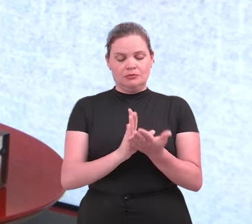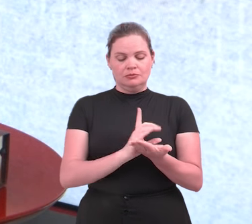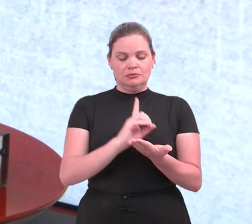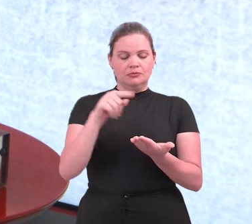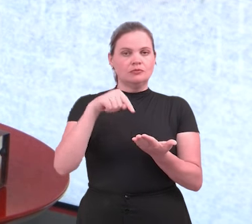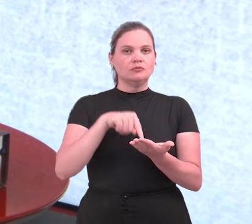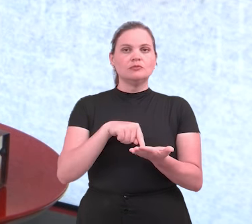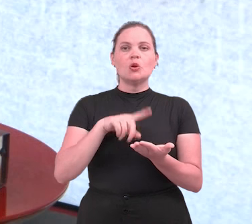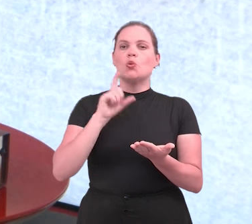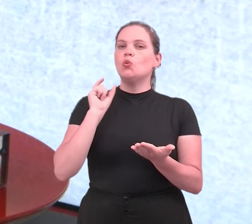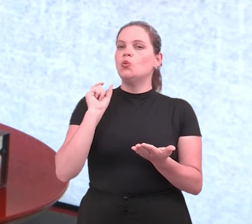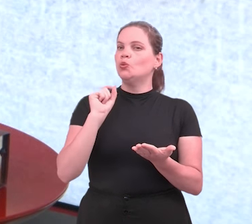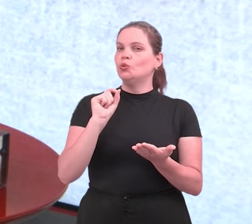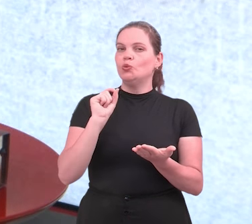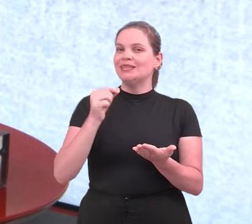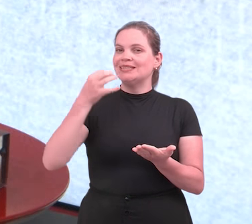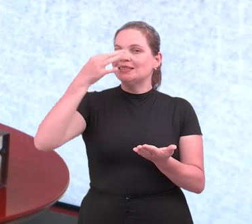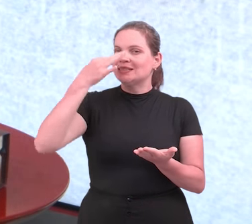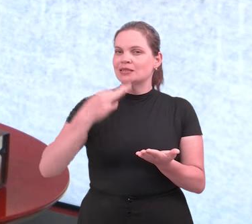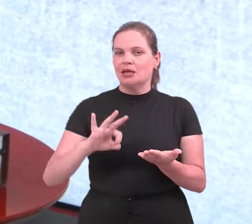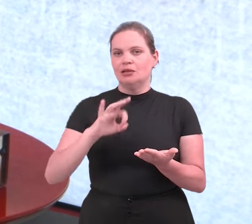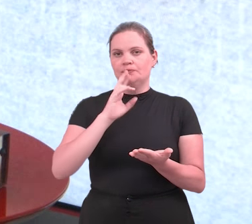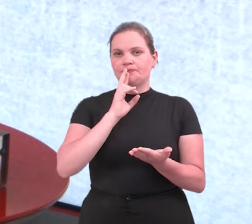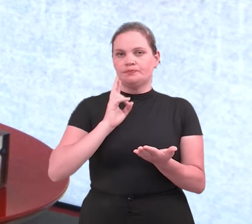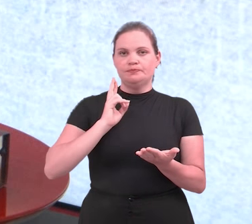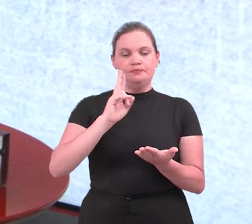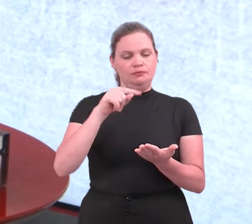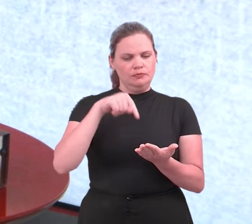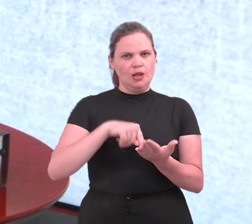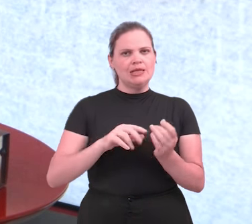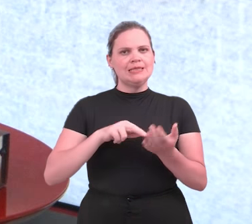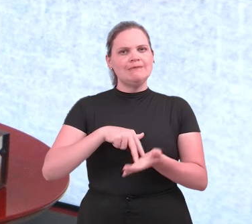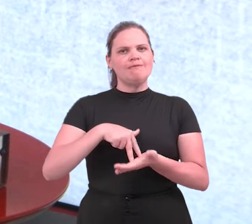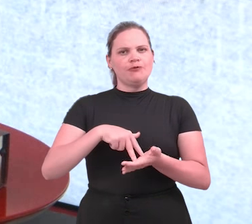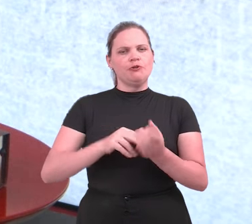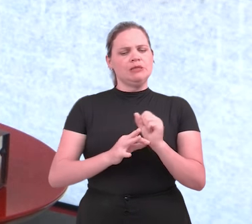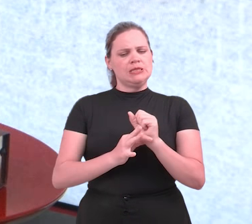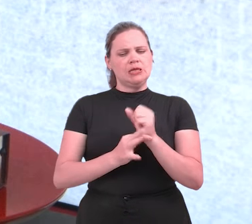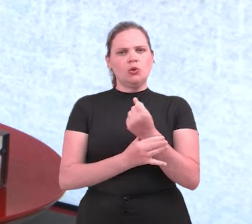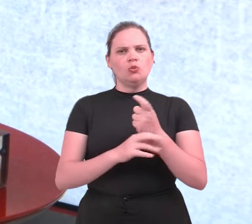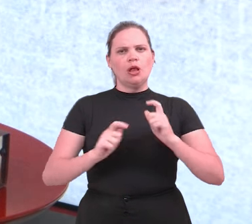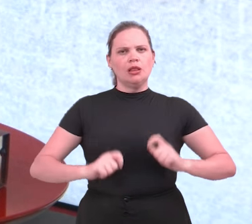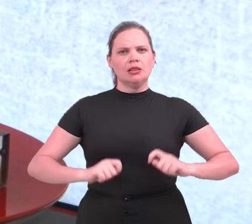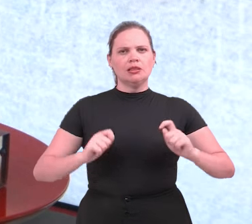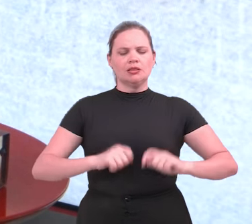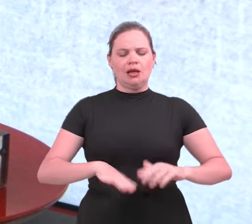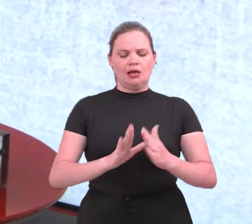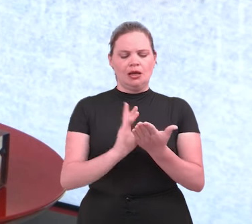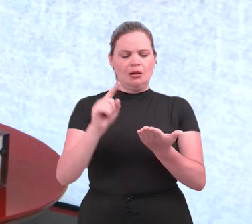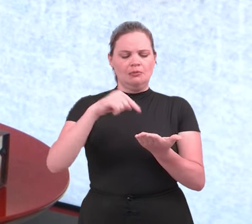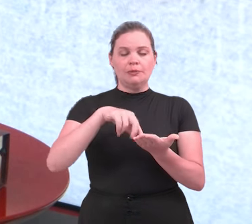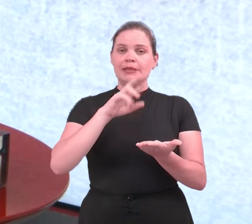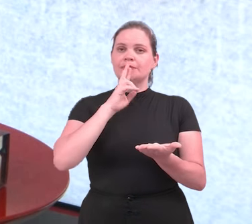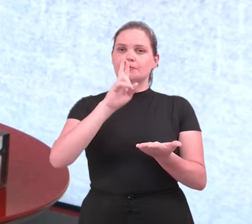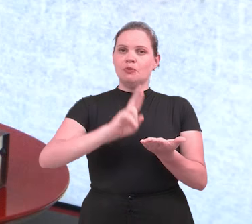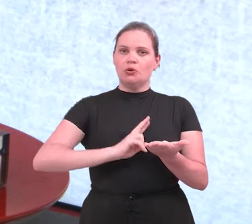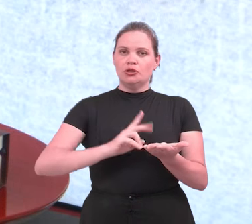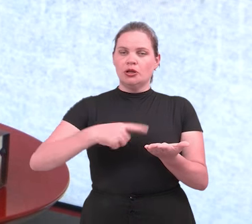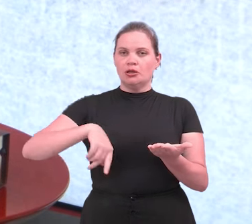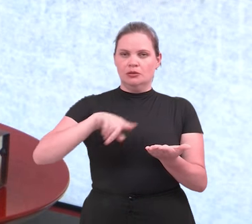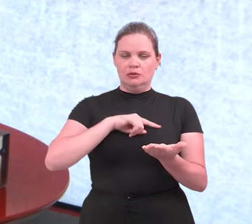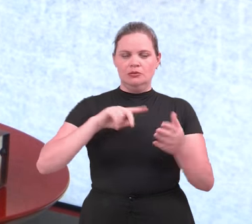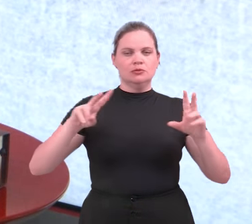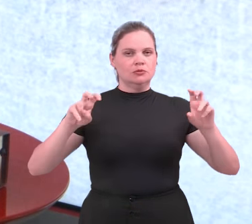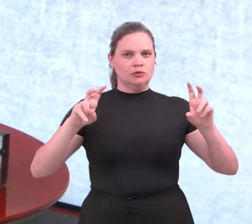bem fundamentados, isso com respostas assim bem seguras e respostas convincentes sobre